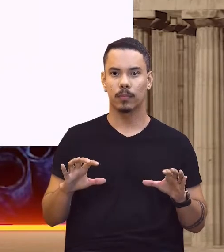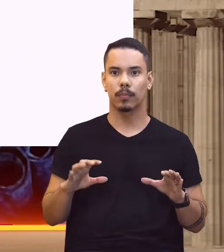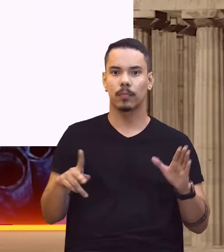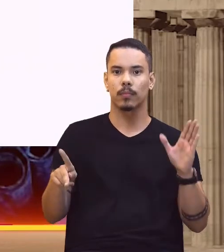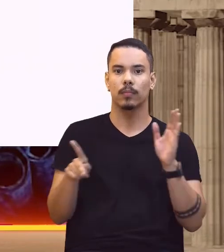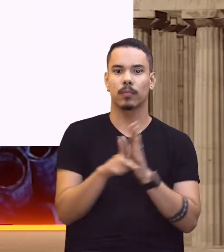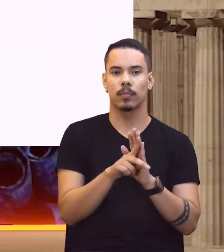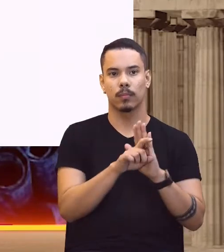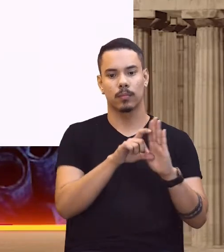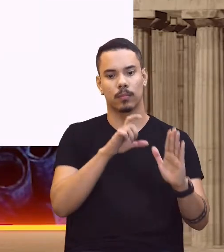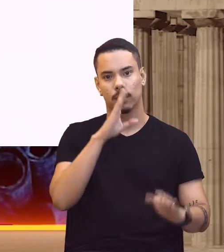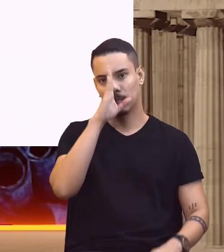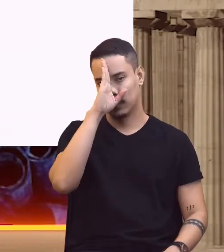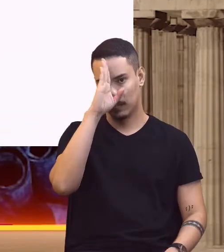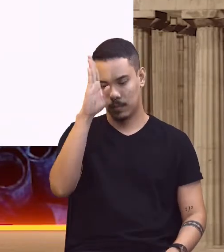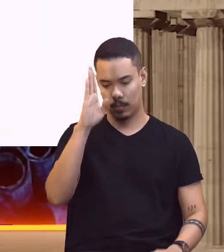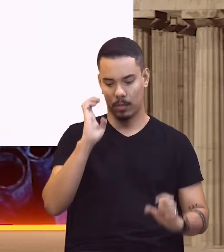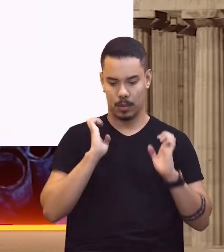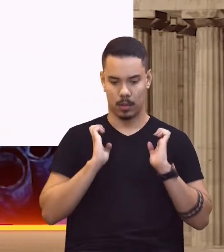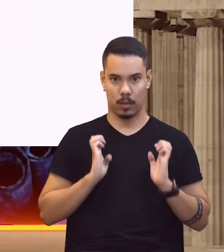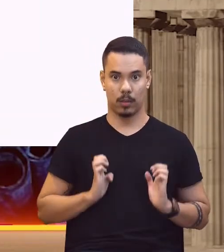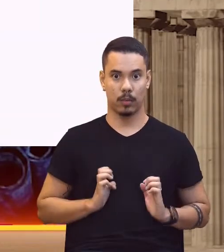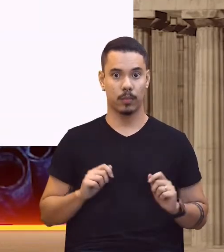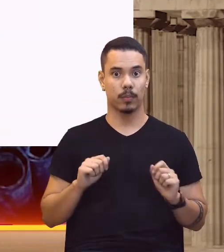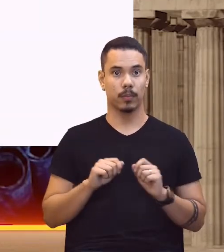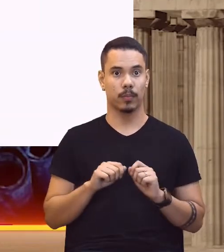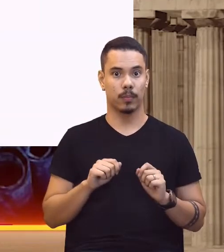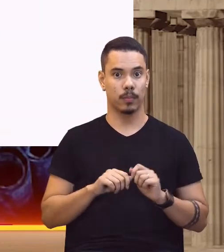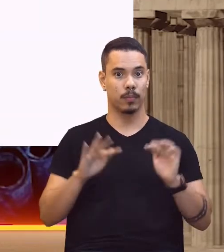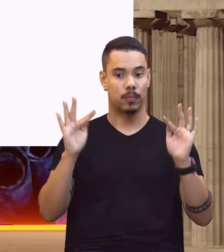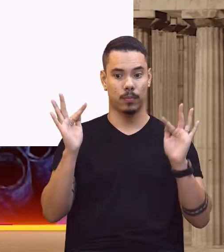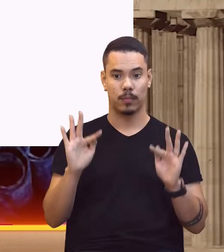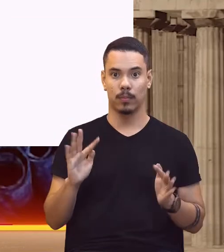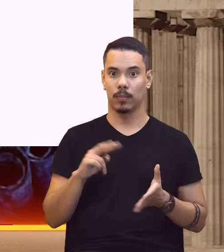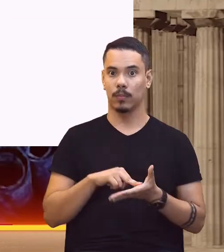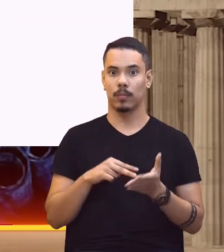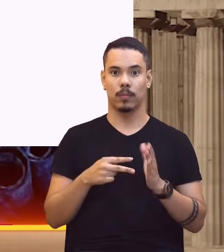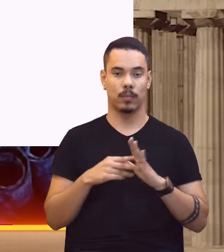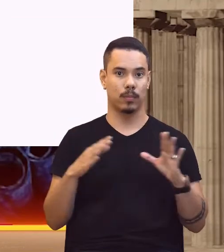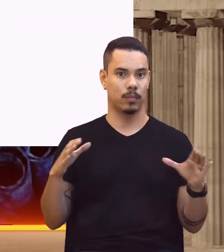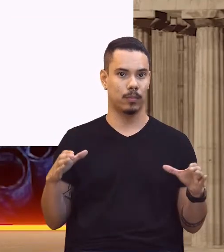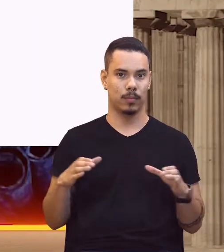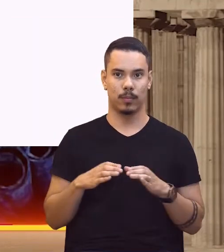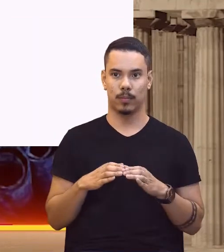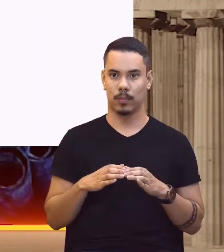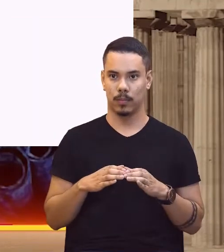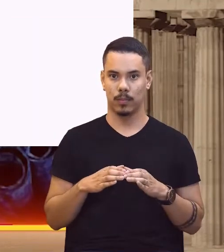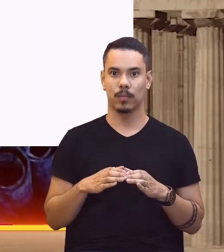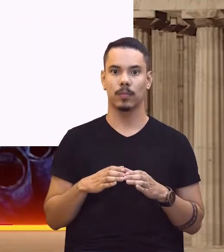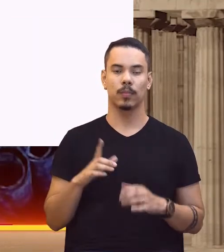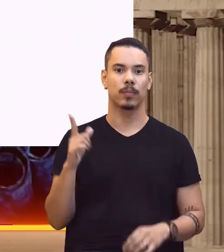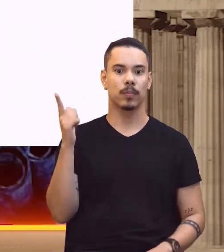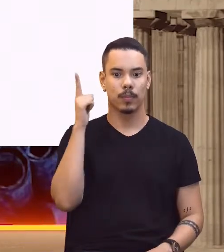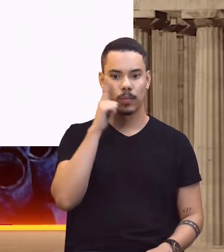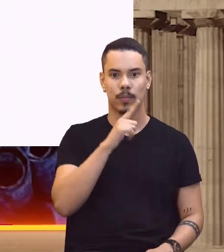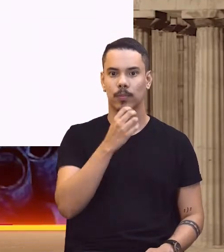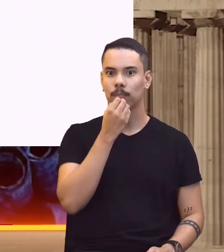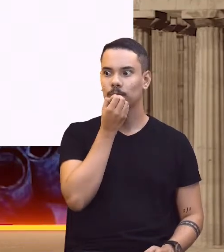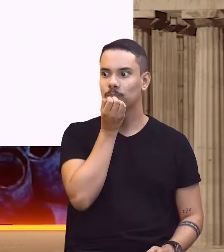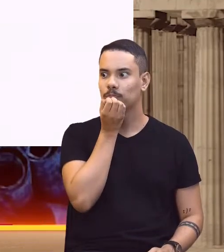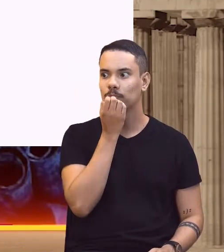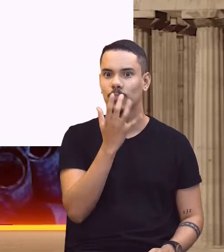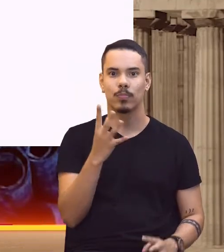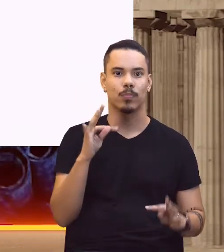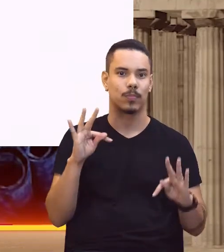princípios éticos, faz com que a felicidade seja algo coletivo, seja um bem-estar para